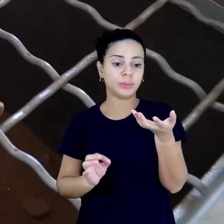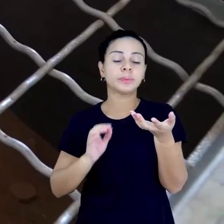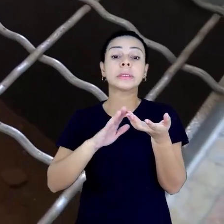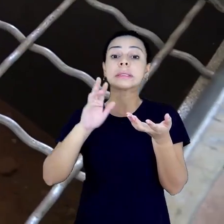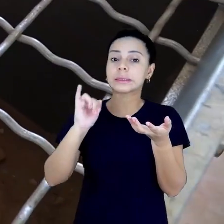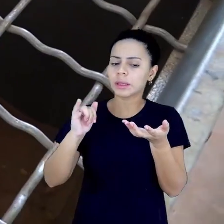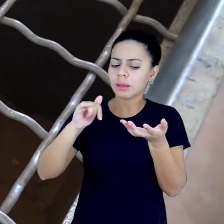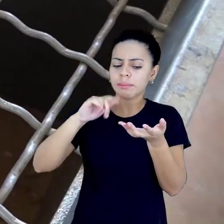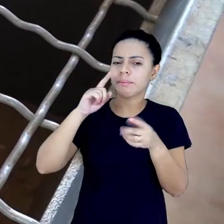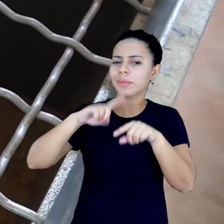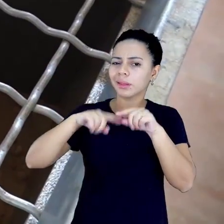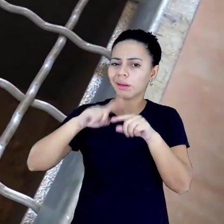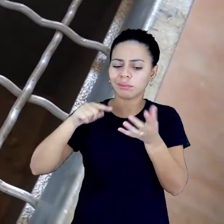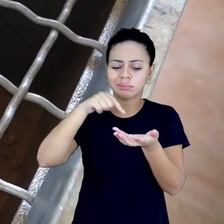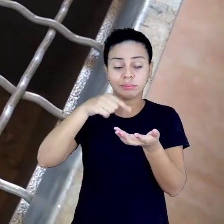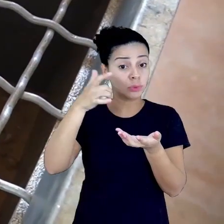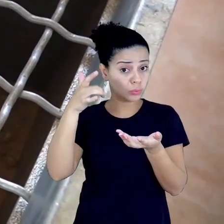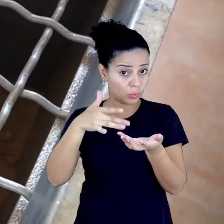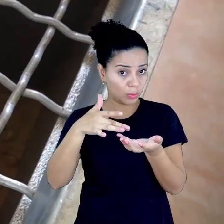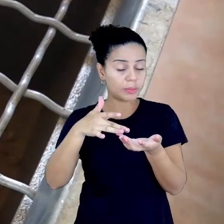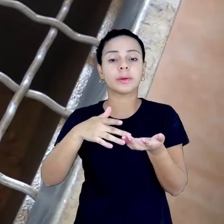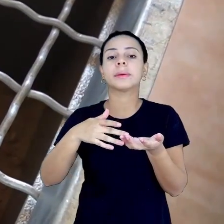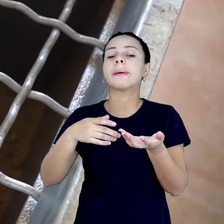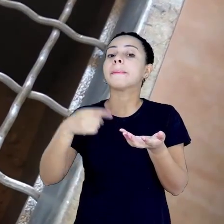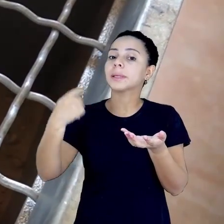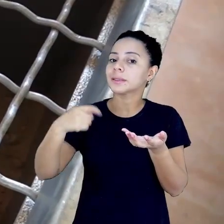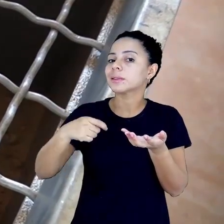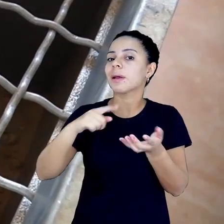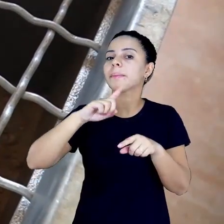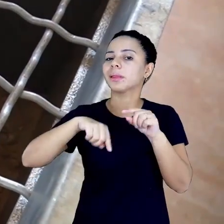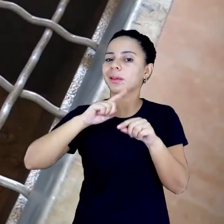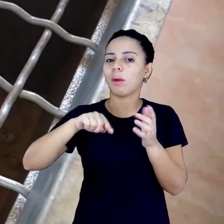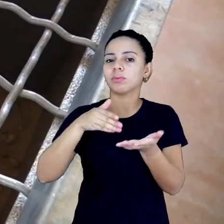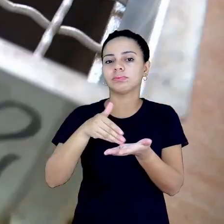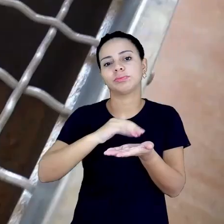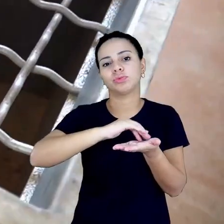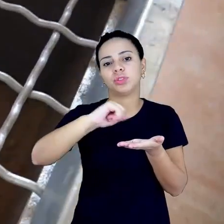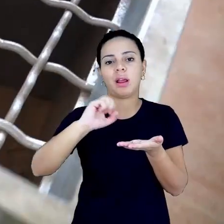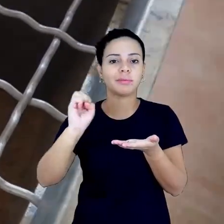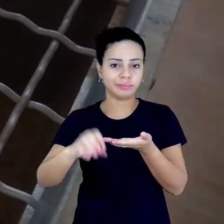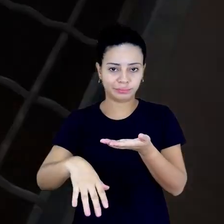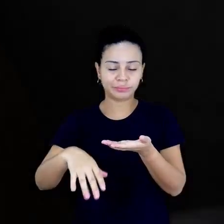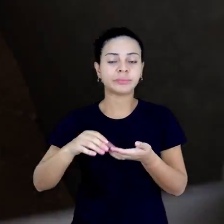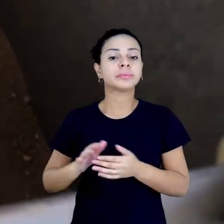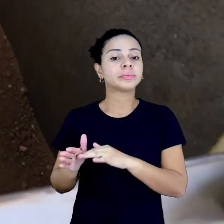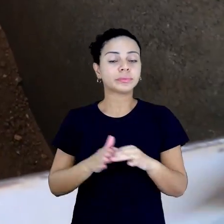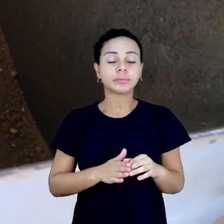Caso possua material retido na peneira de 76,2 mm, este material deve ser